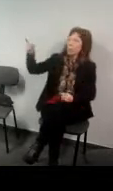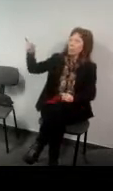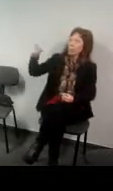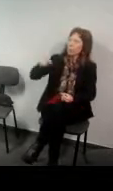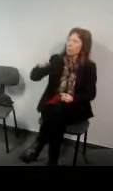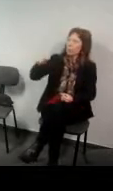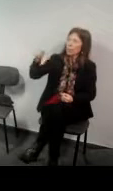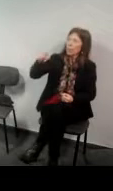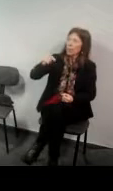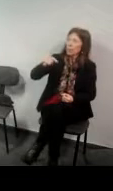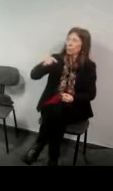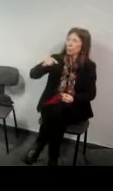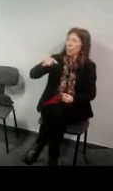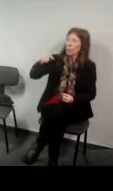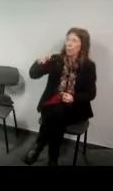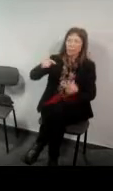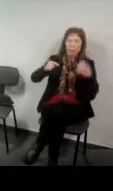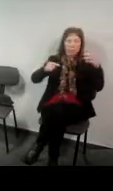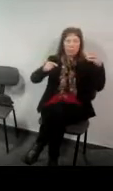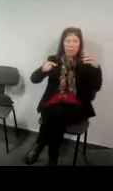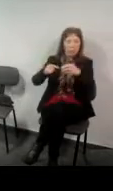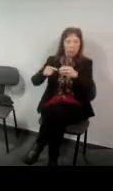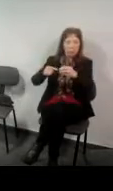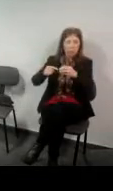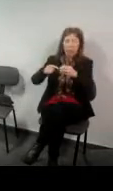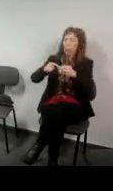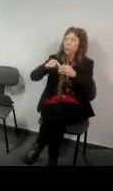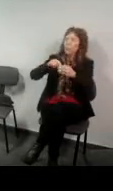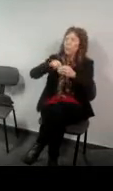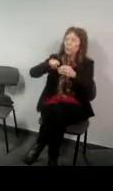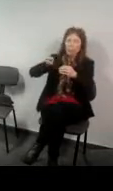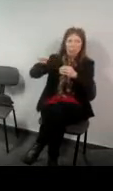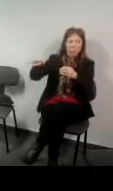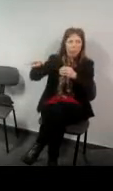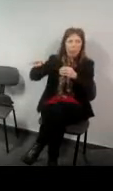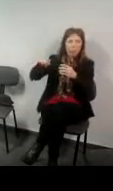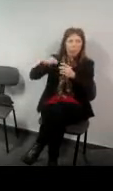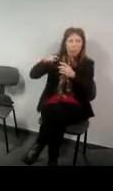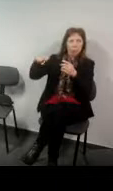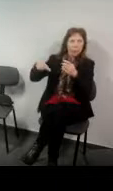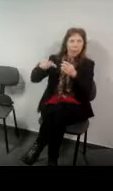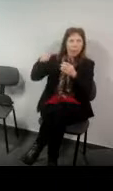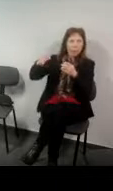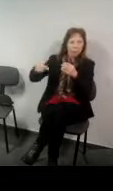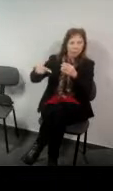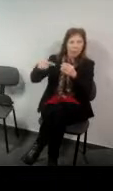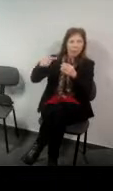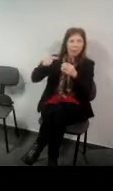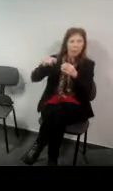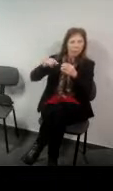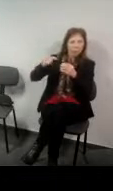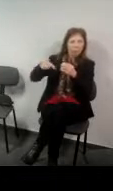exemplo, ali no caso, era do reto, que é a parte final do intestino, e saía para fora, na região perianal,